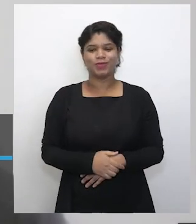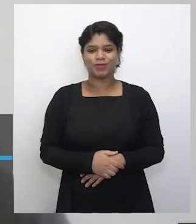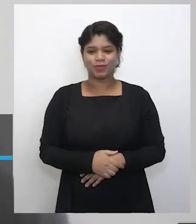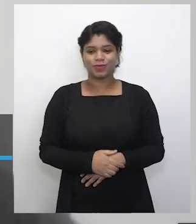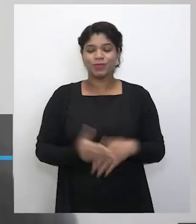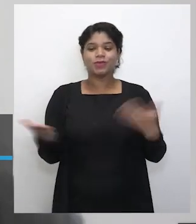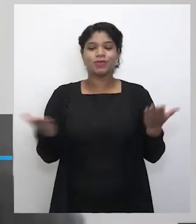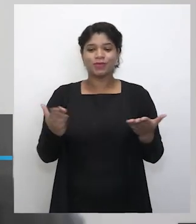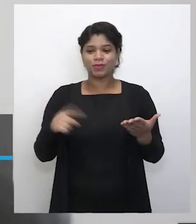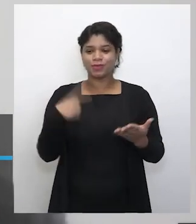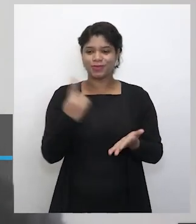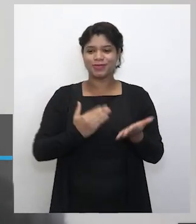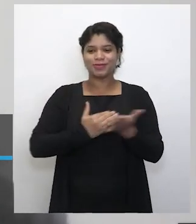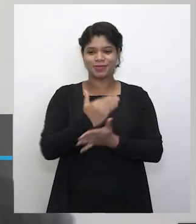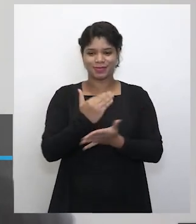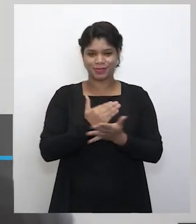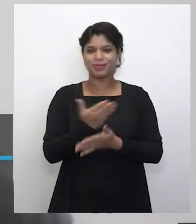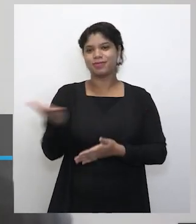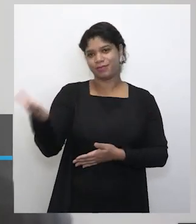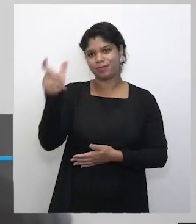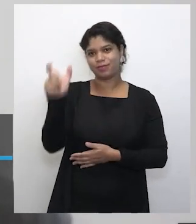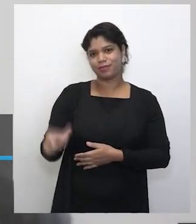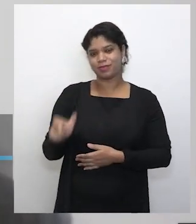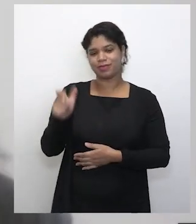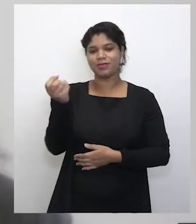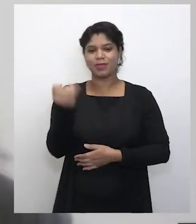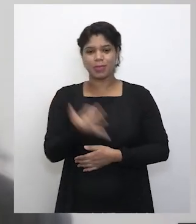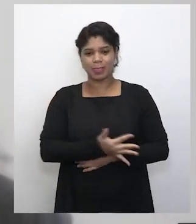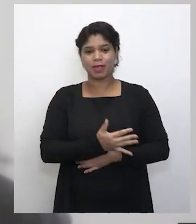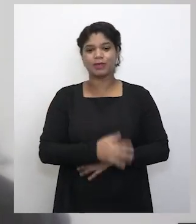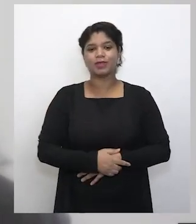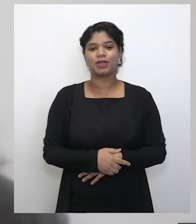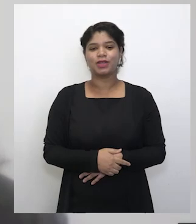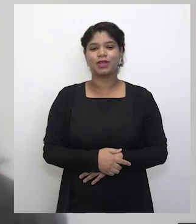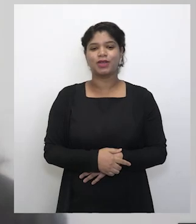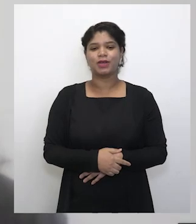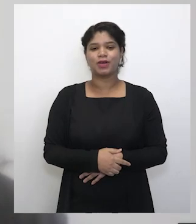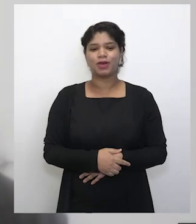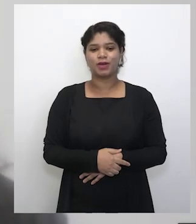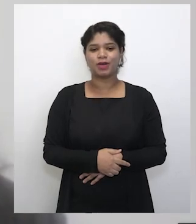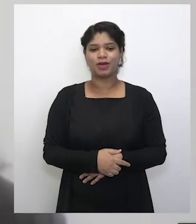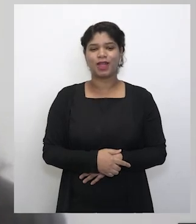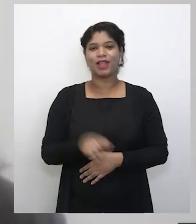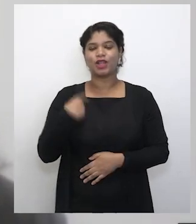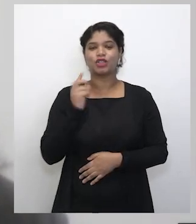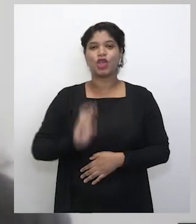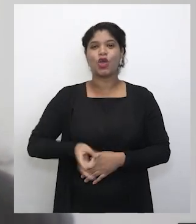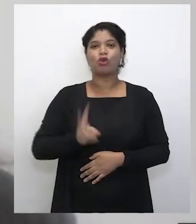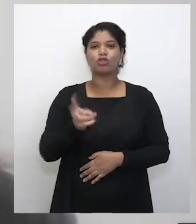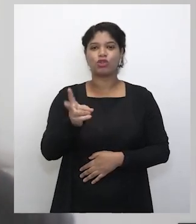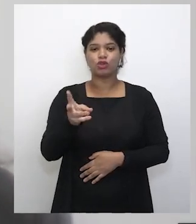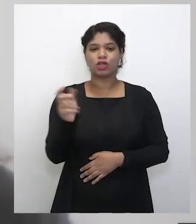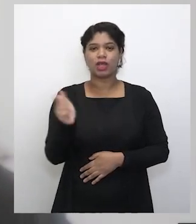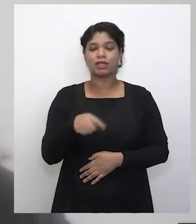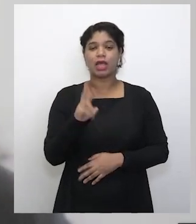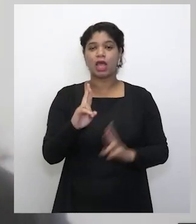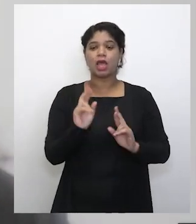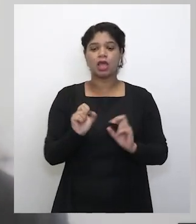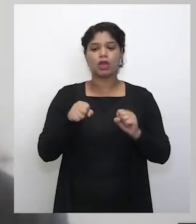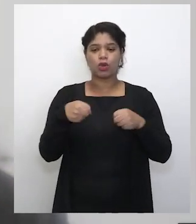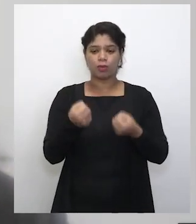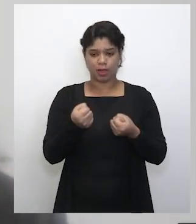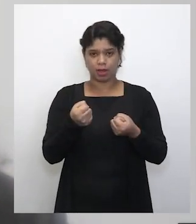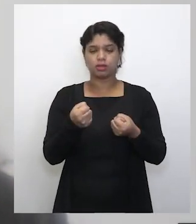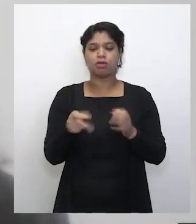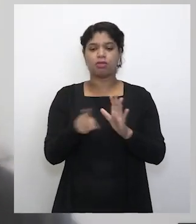Hoje nós vamos dar início, né, como o Rafael falou, mais uma continuidade da recuperação